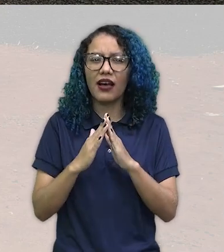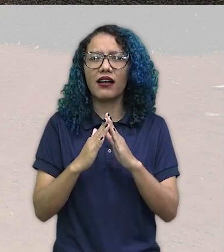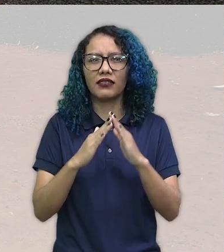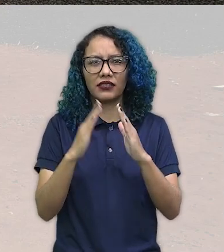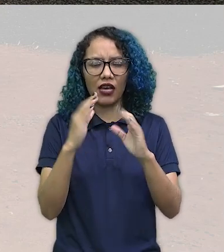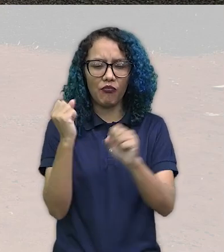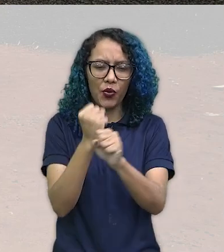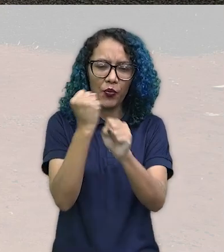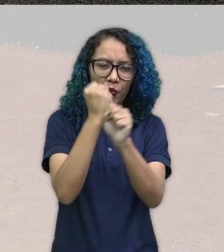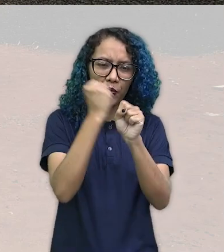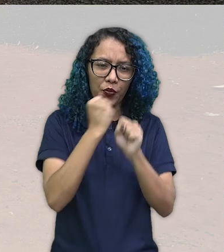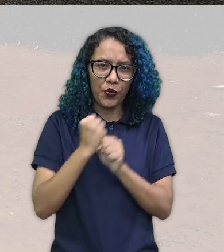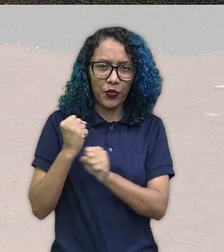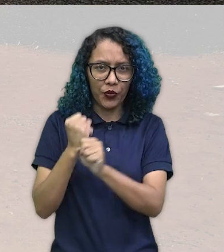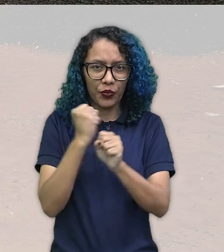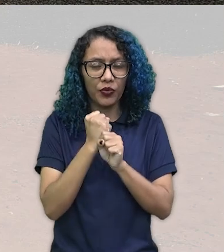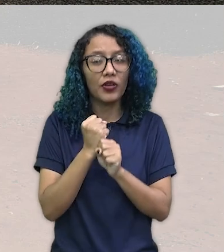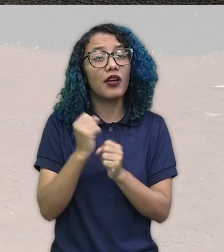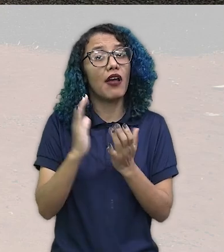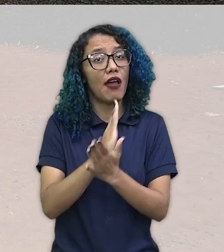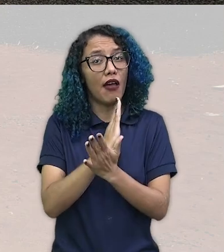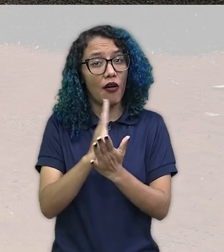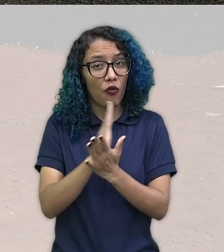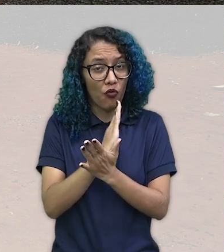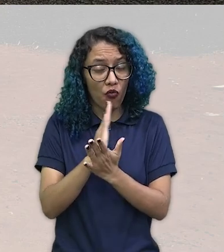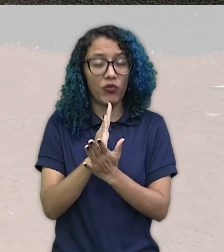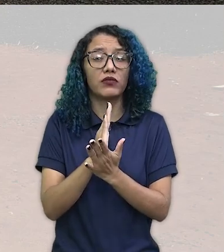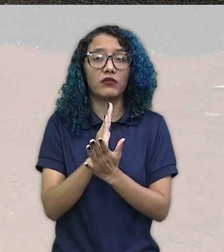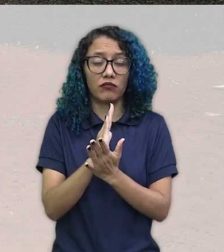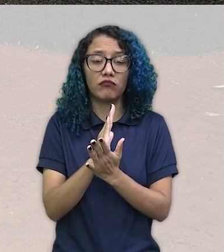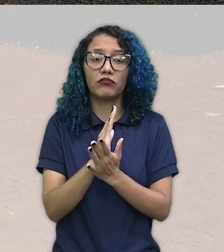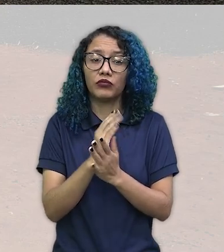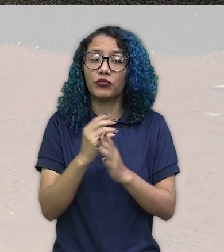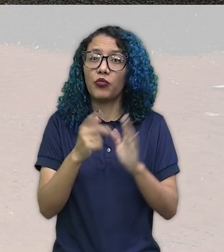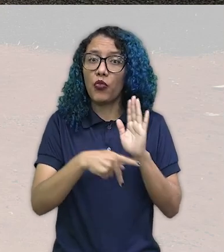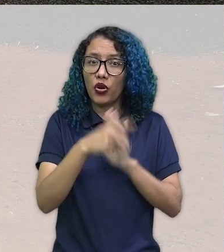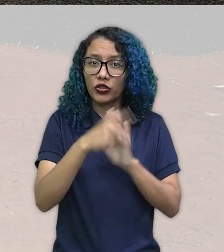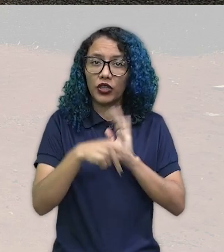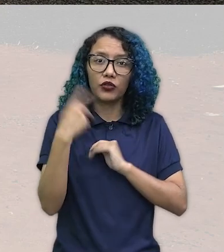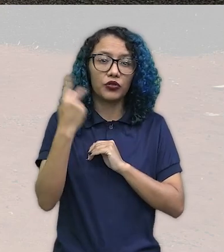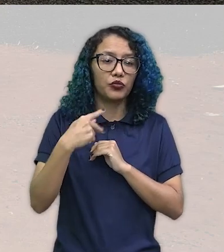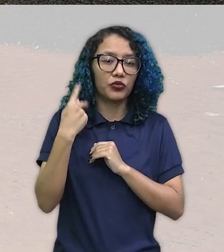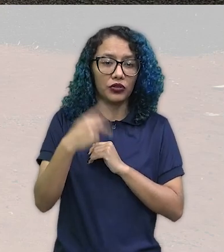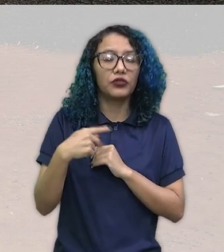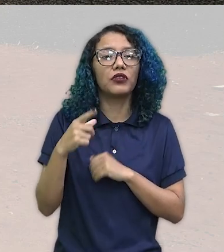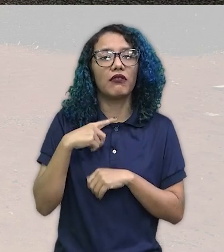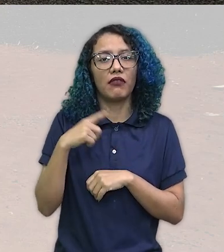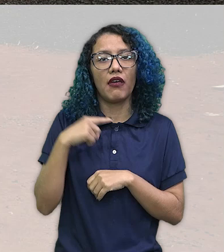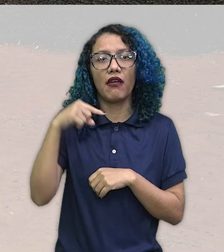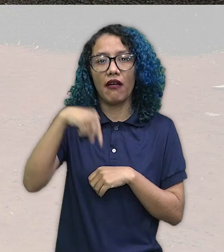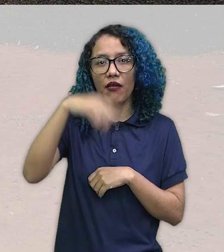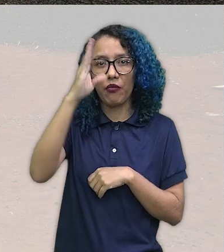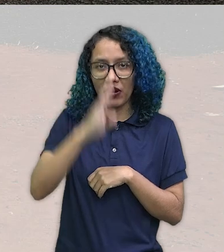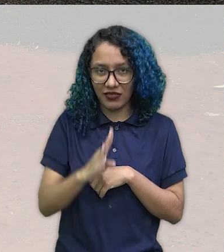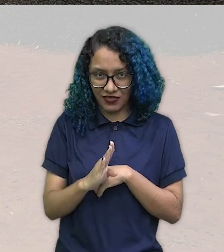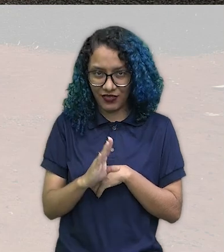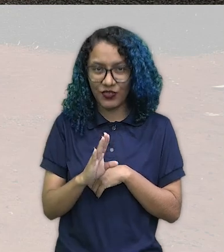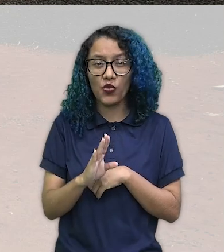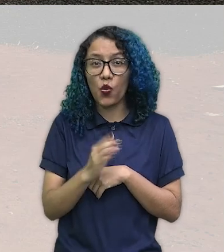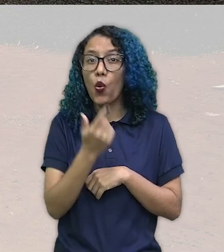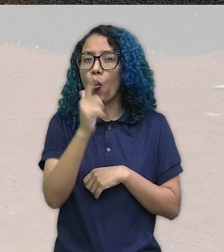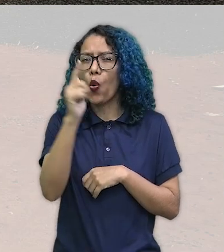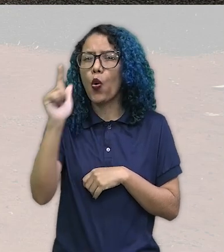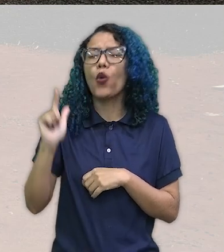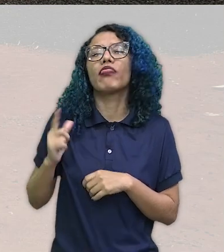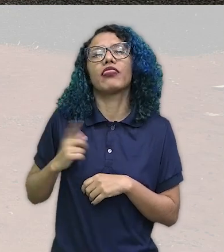sendo construídas aí. É apenas uma das políticas públicas que existem no nosso país, no nosso